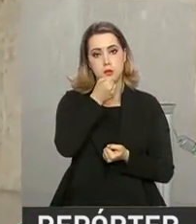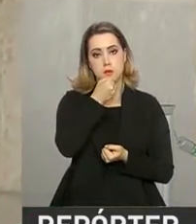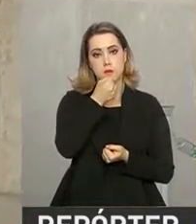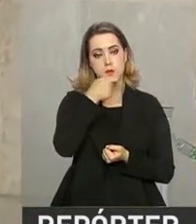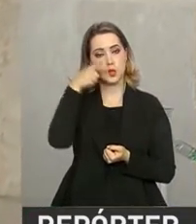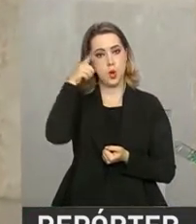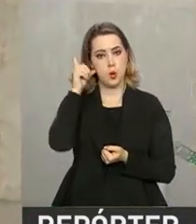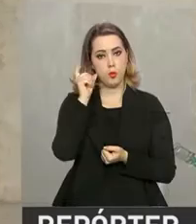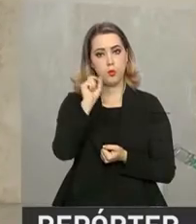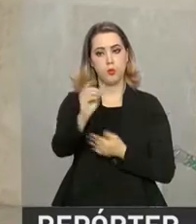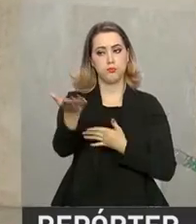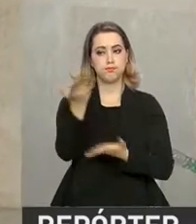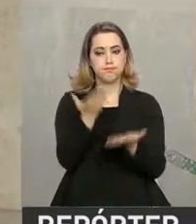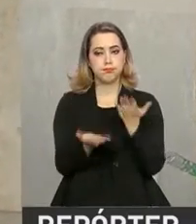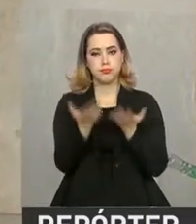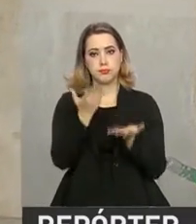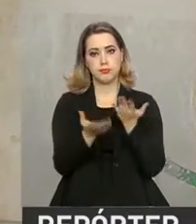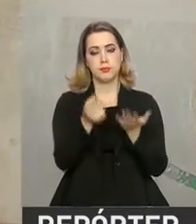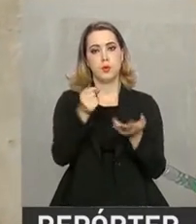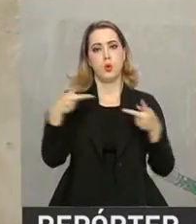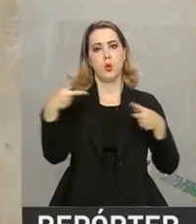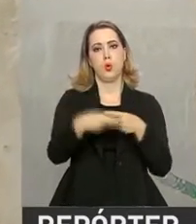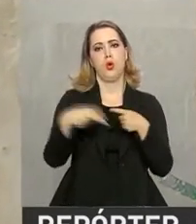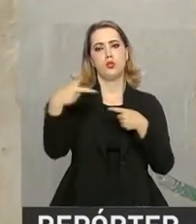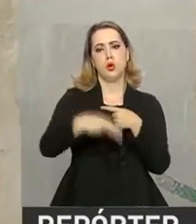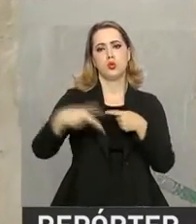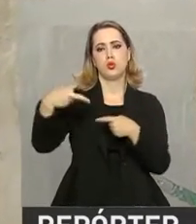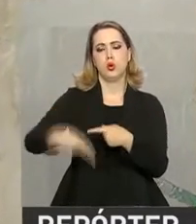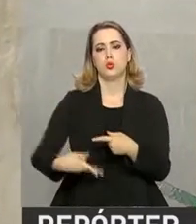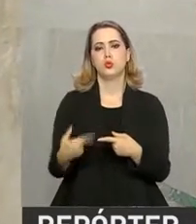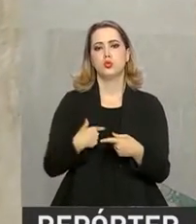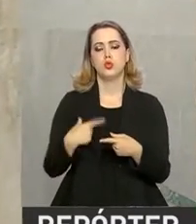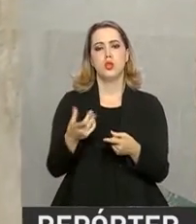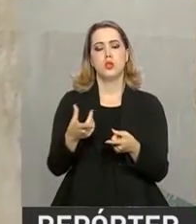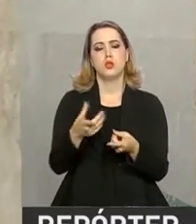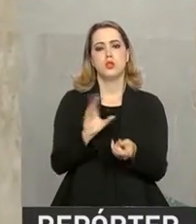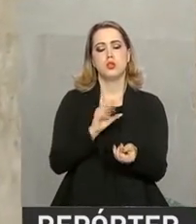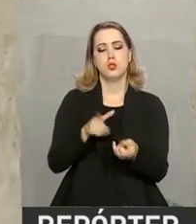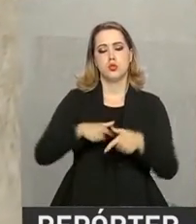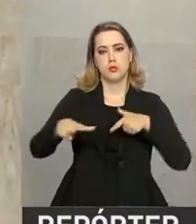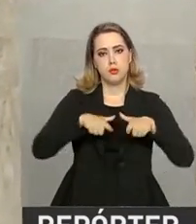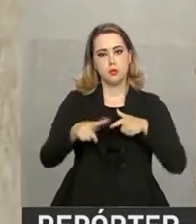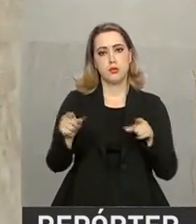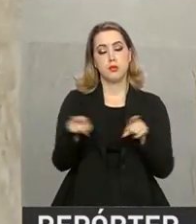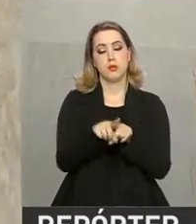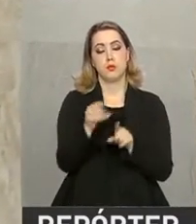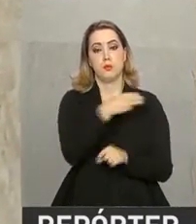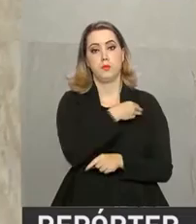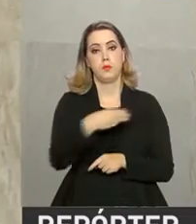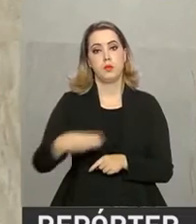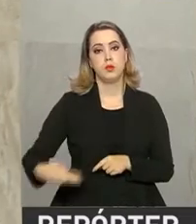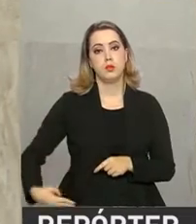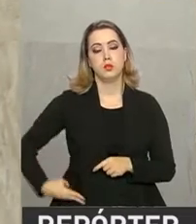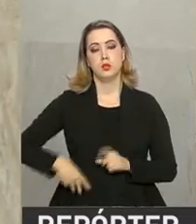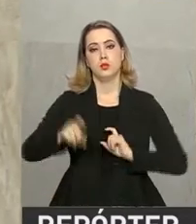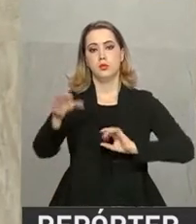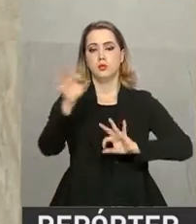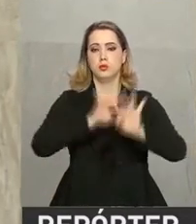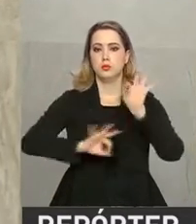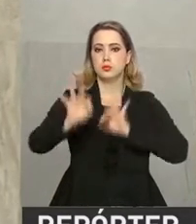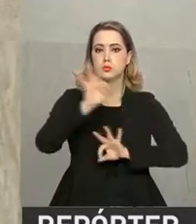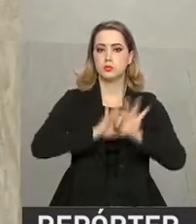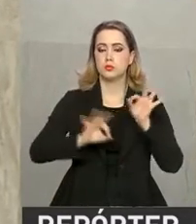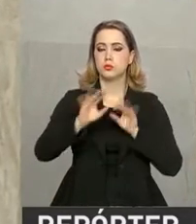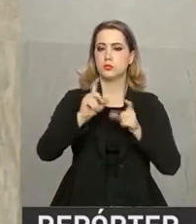sobre o balanço do corte de cargos na reforma administrativa do governo federal o ministro do planejamento desenvolvimento e